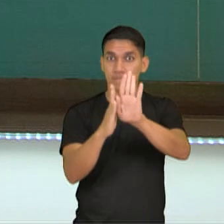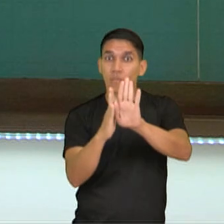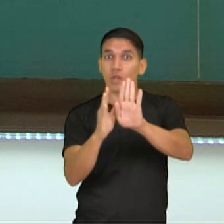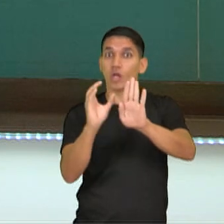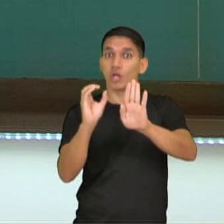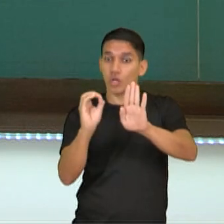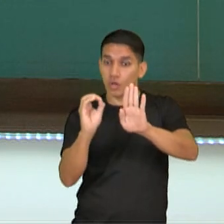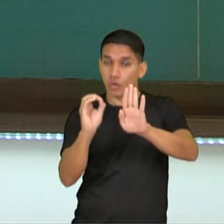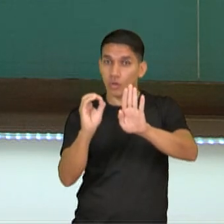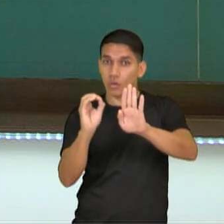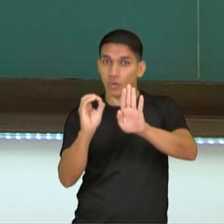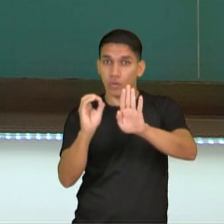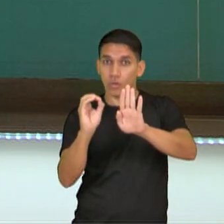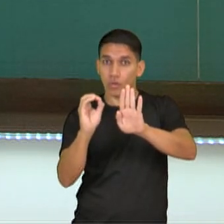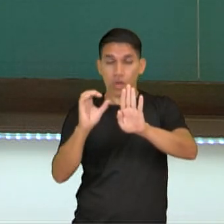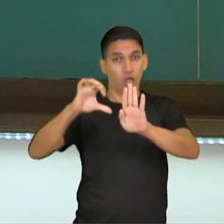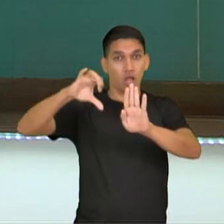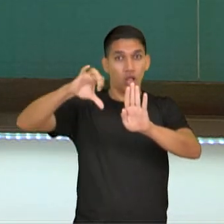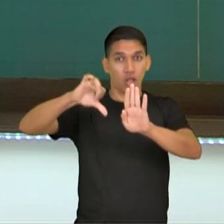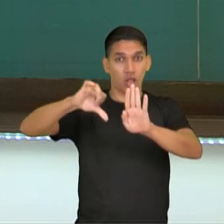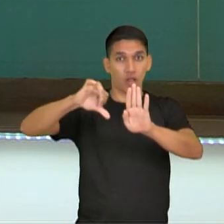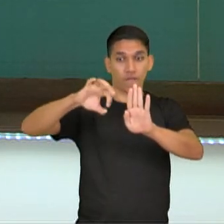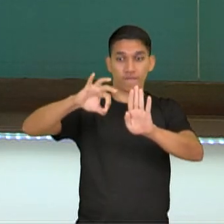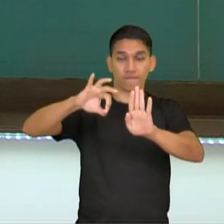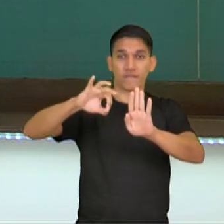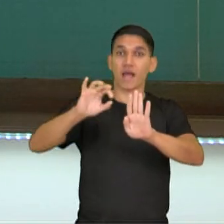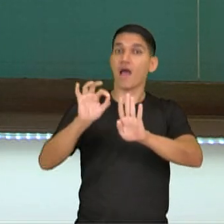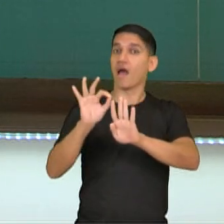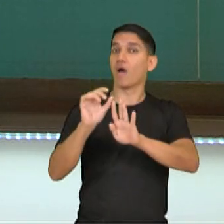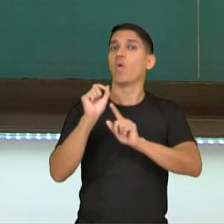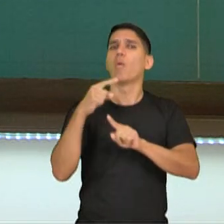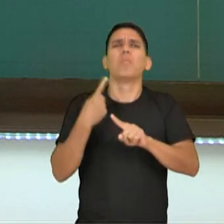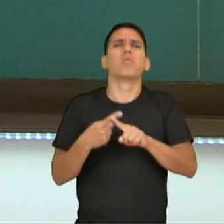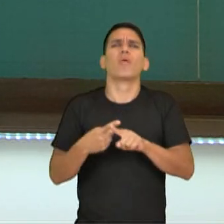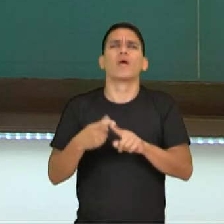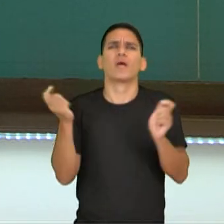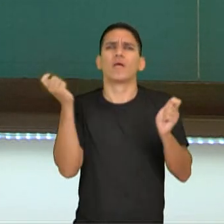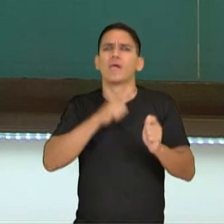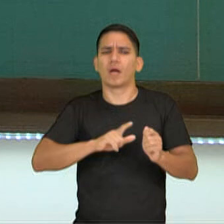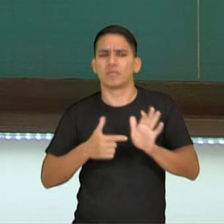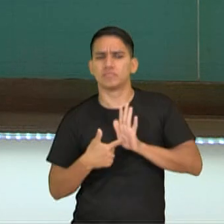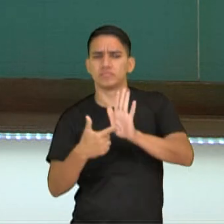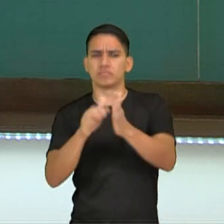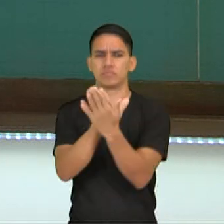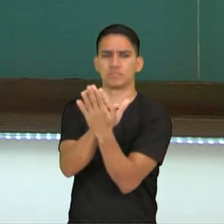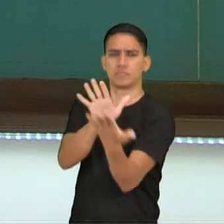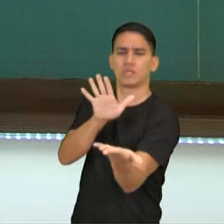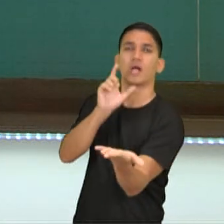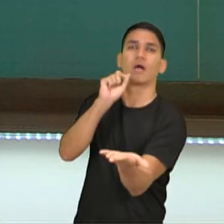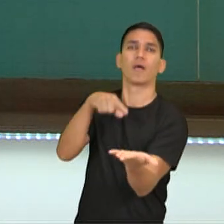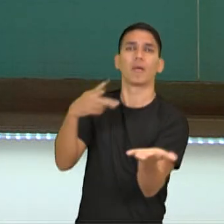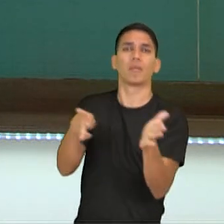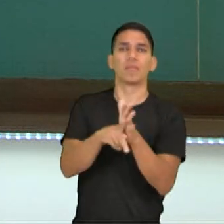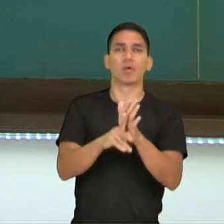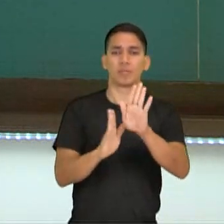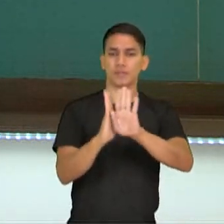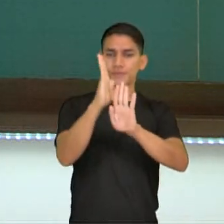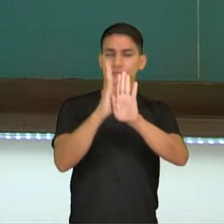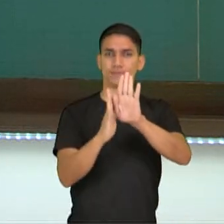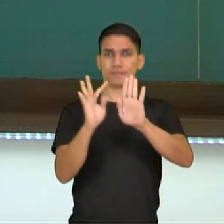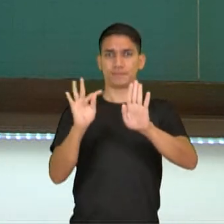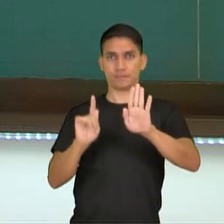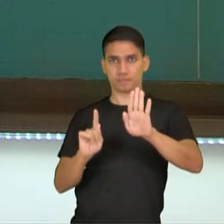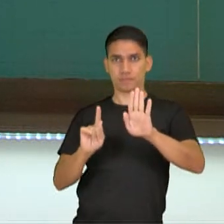não é definida. Por quê? Porque ela seria a projeção desse ângulo sobre a reta tangente. Se eu